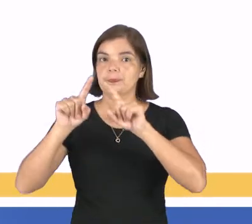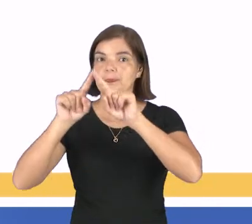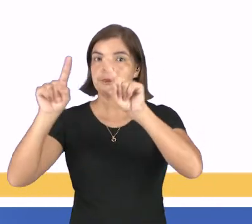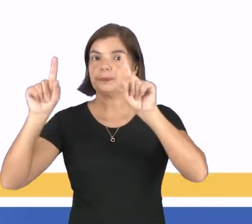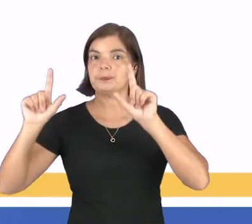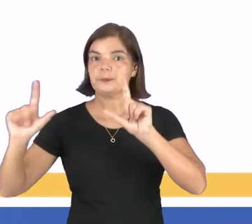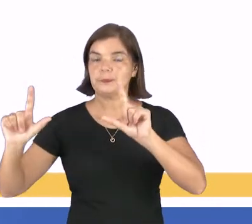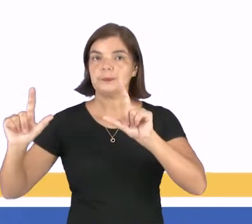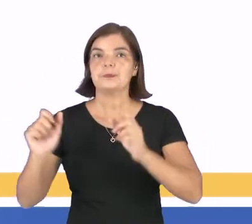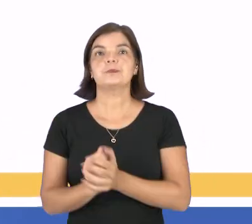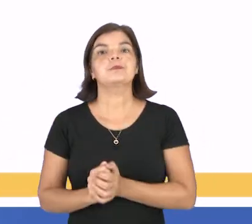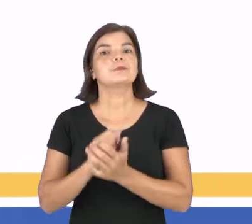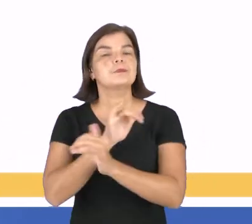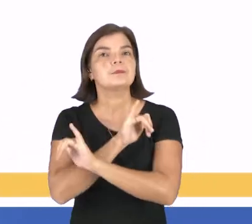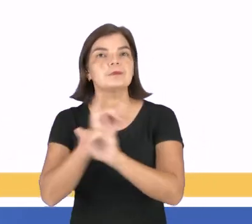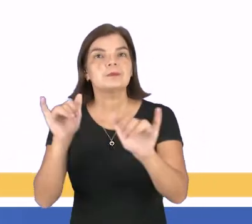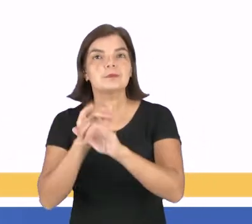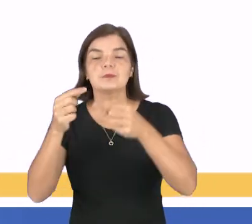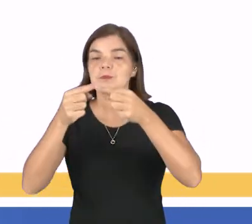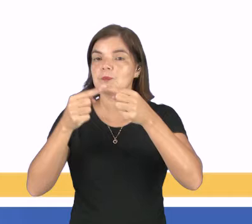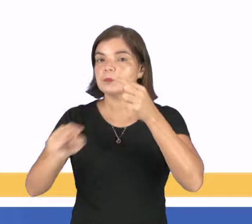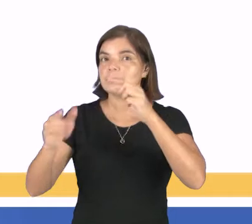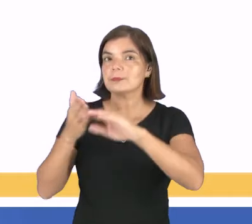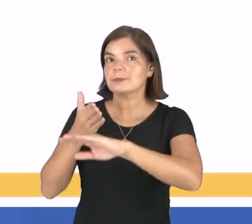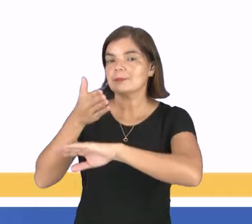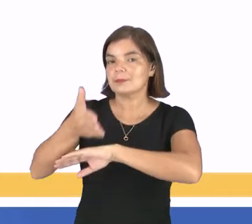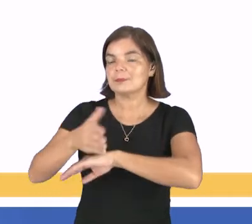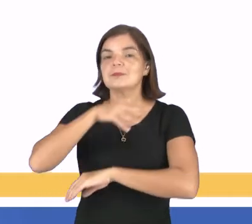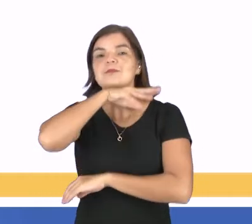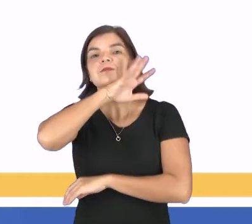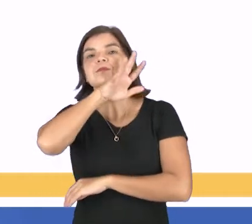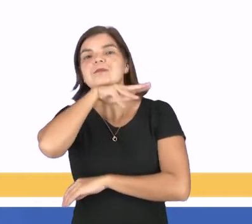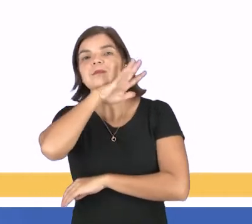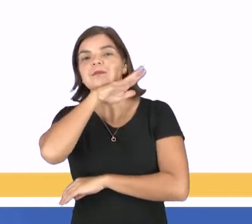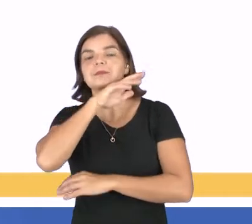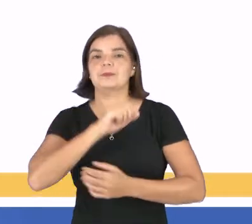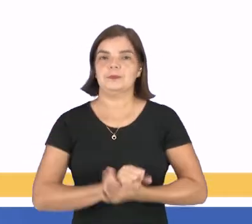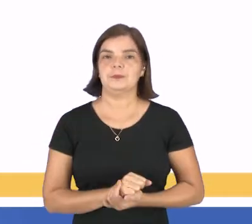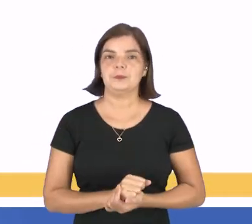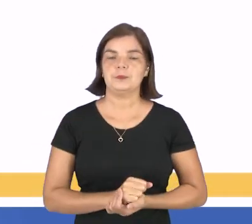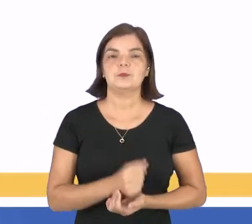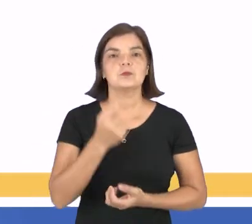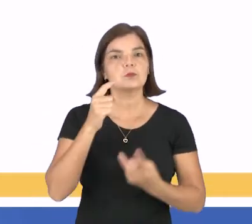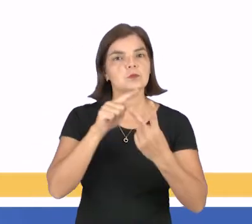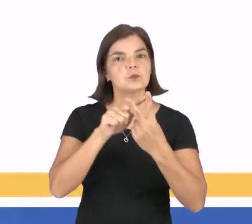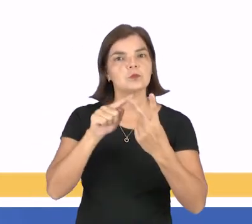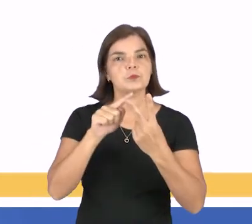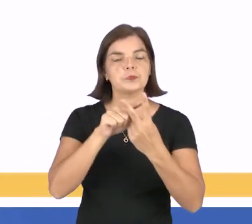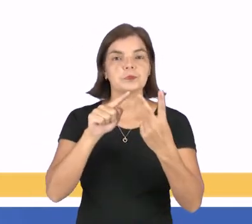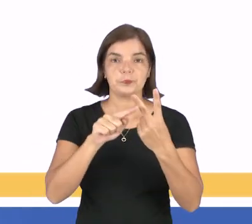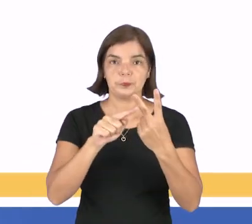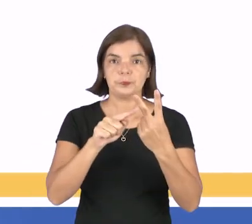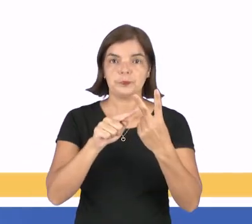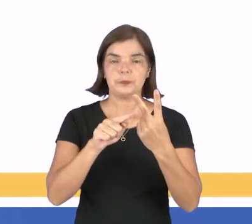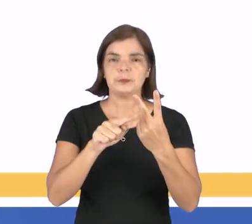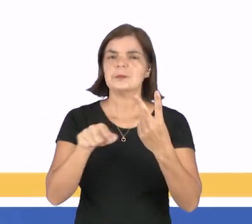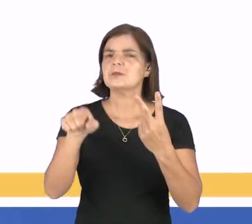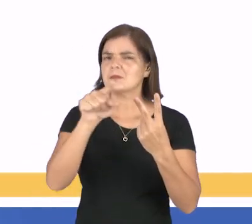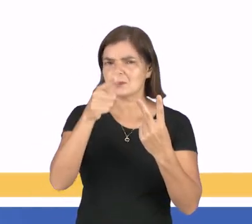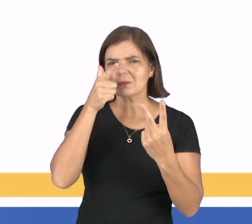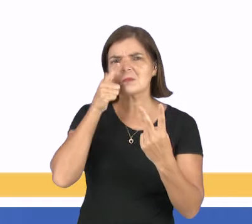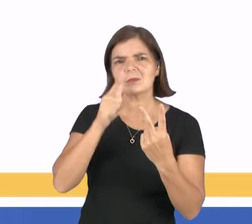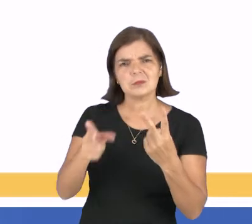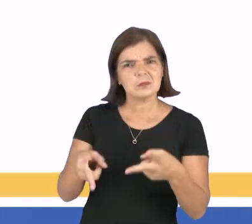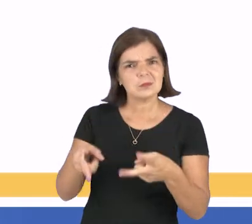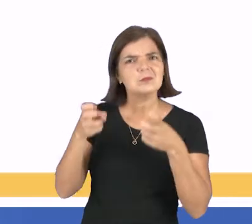placa. Aviso, proibido entrada de animais. Olhando para essas duas placas, vocês